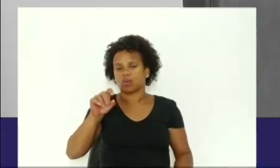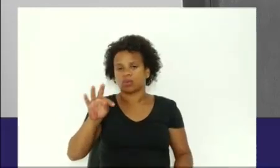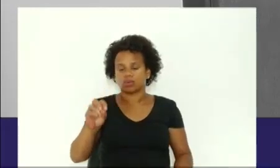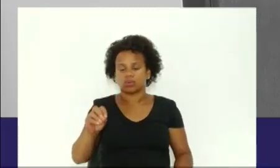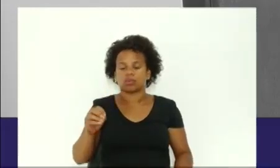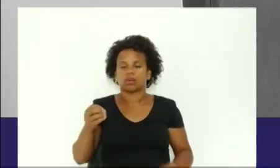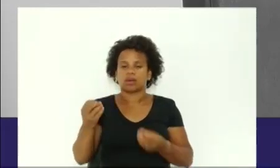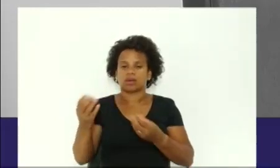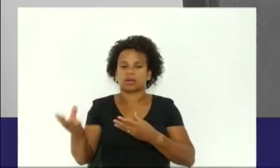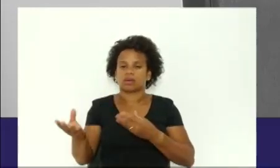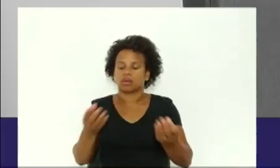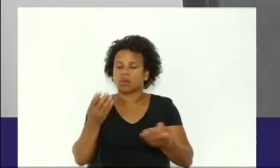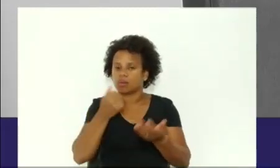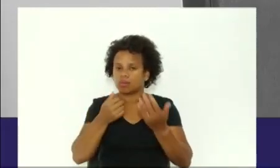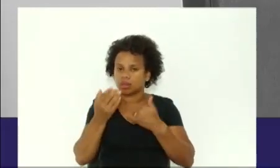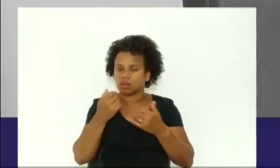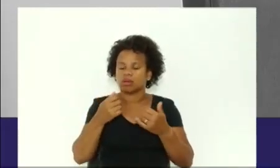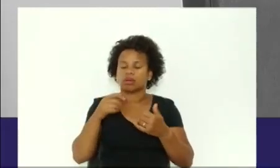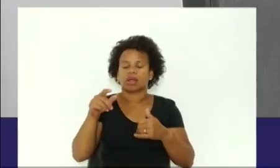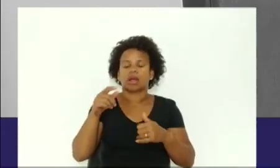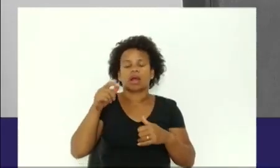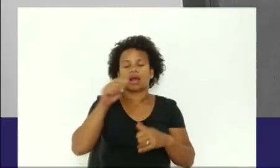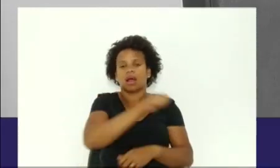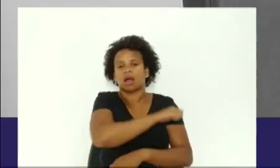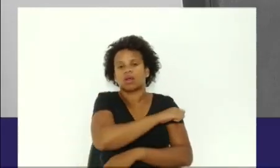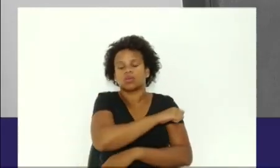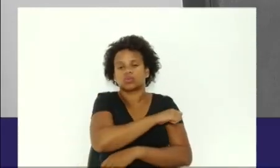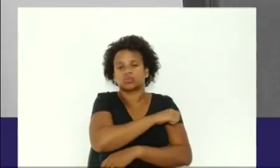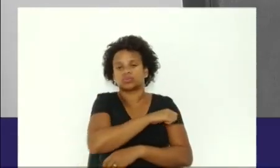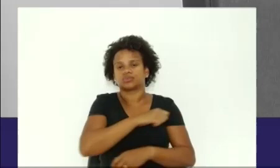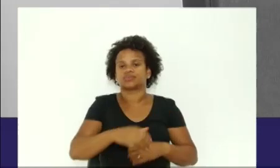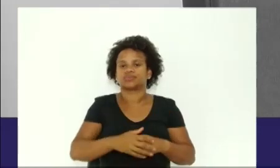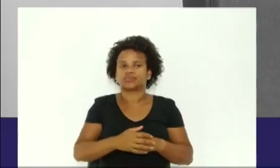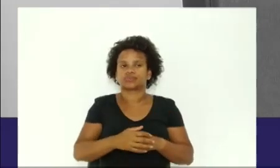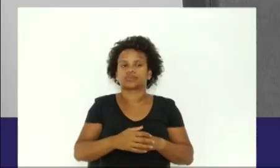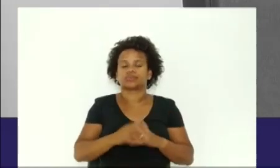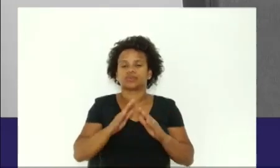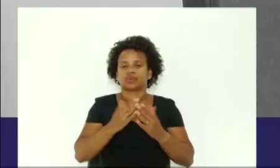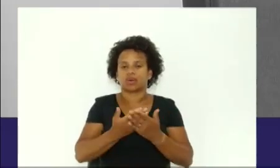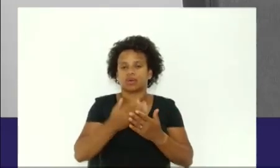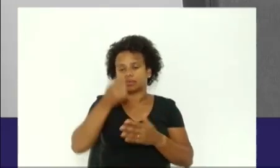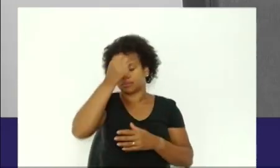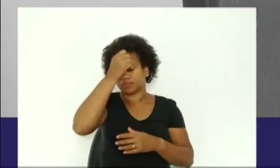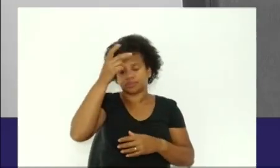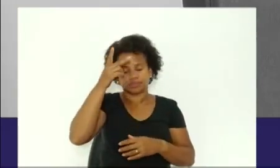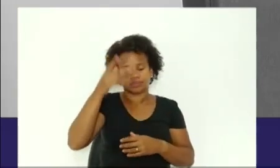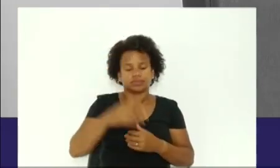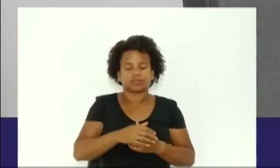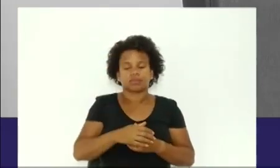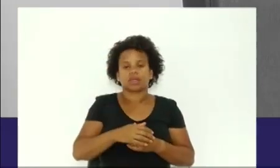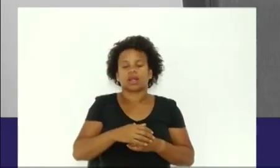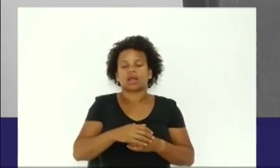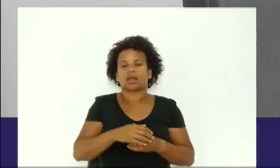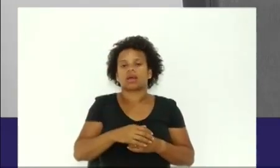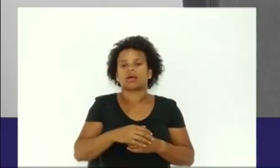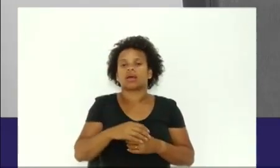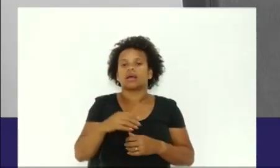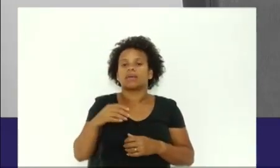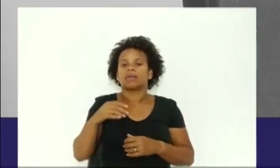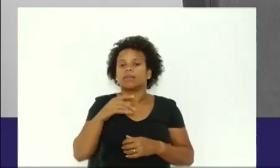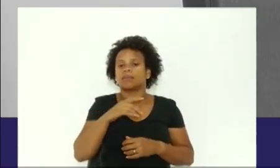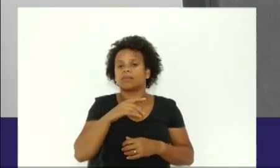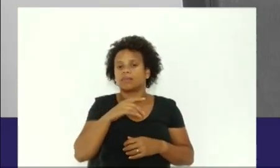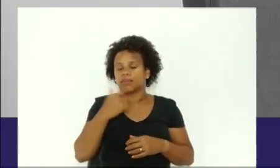na rede municipal de ensino. Número 85, de autoria do vereador Sargento Laudo, ao presidente da Câmara